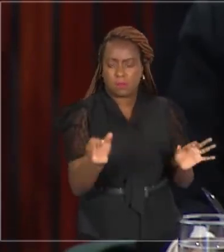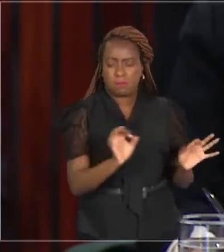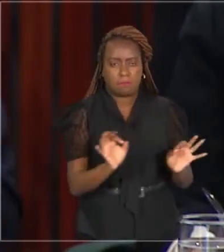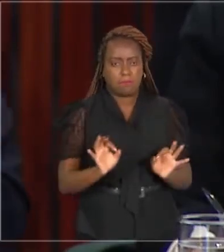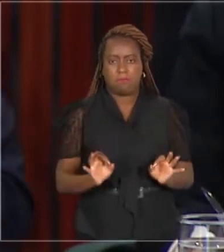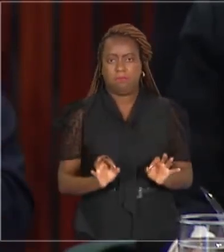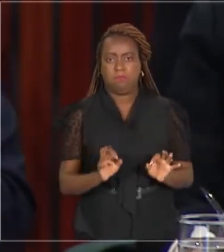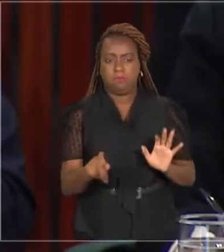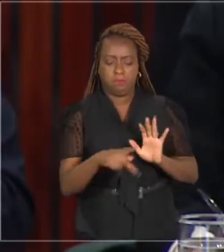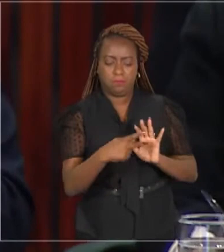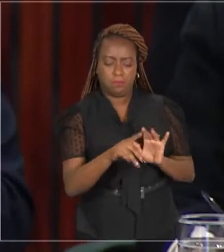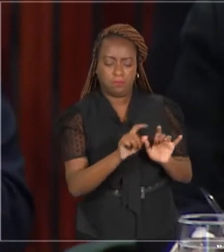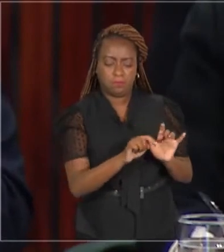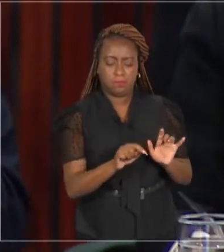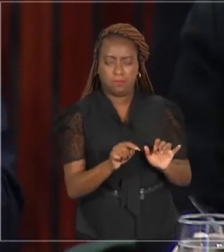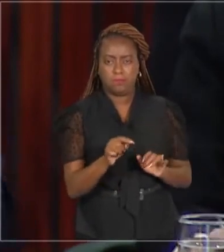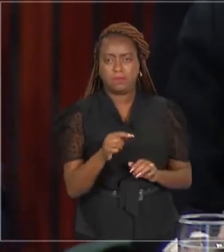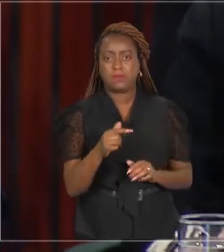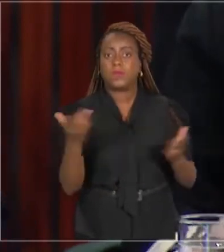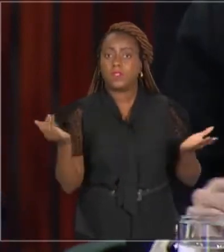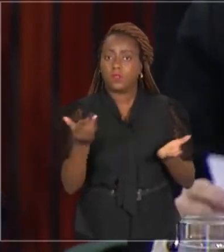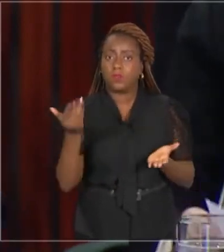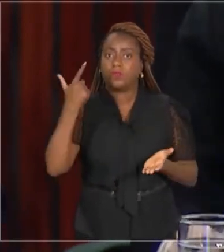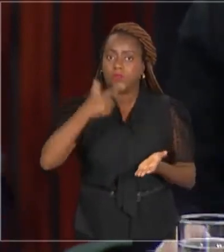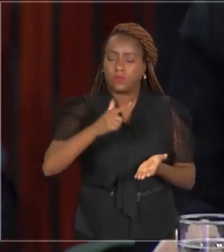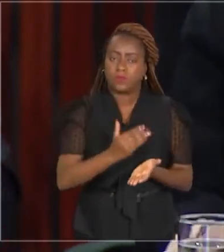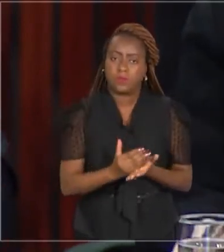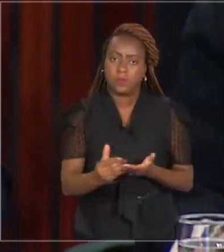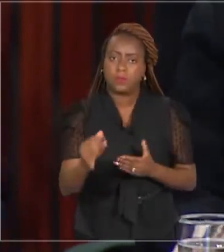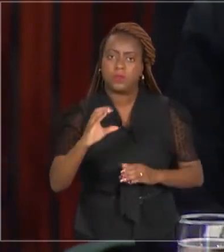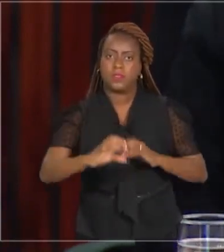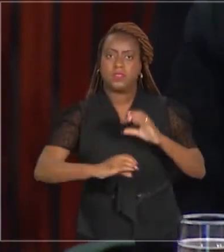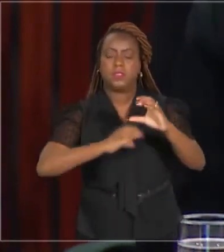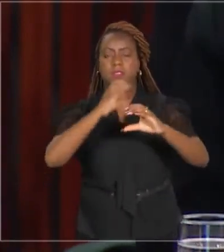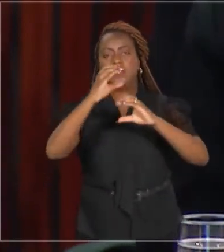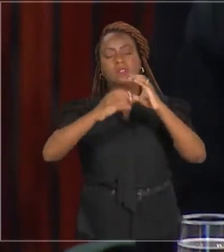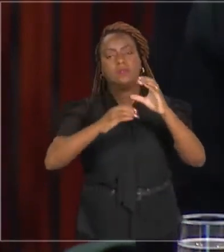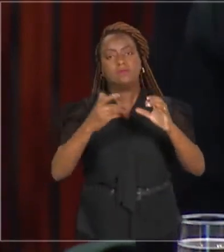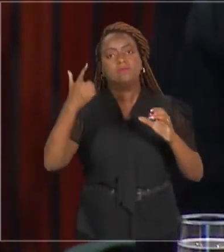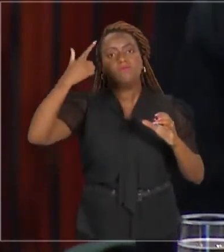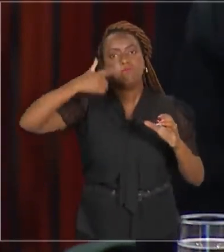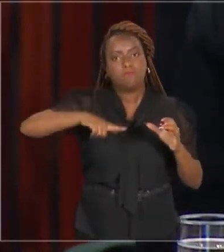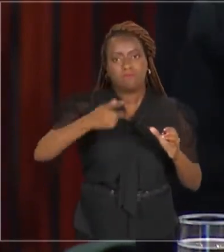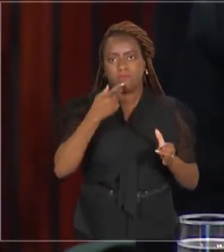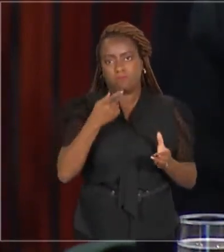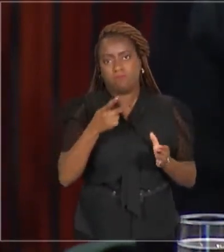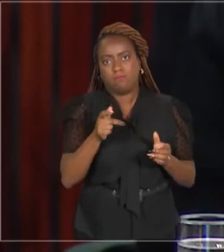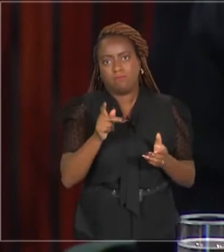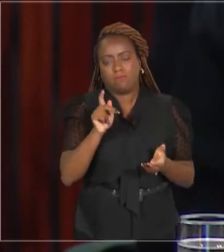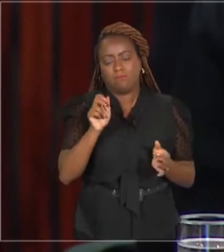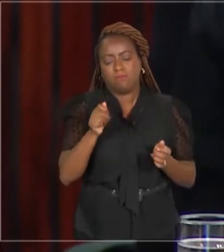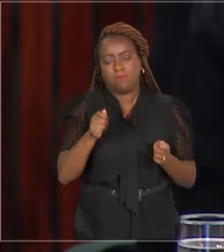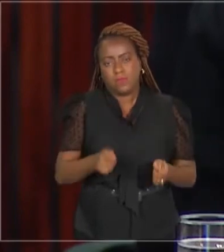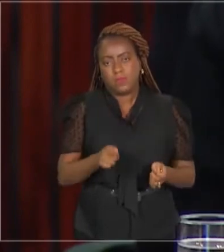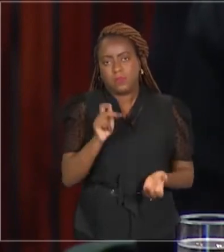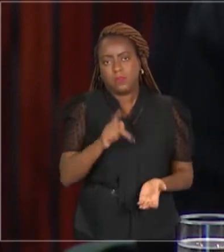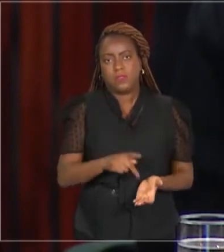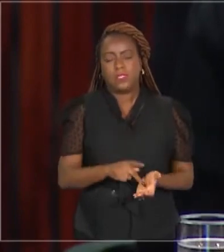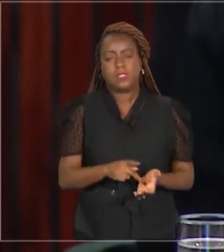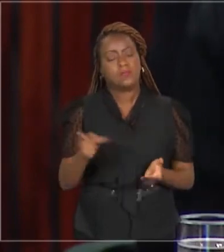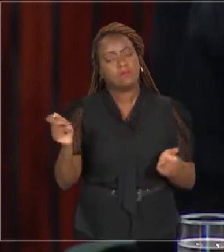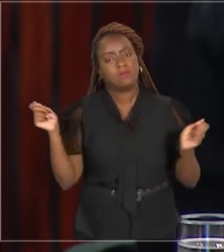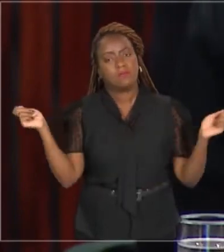eletrônicas e hoje se inicia mais um ciclo para mais essa reação com a possibilidade